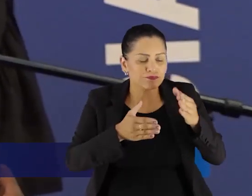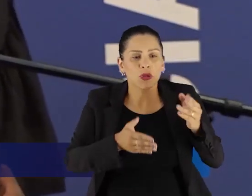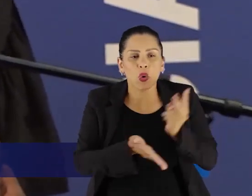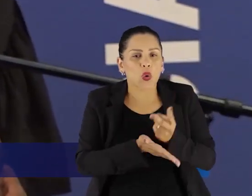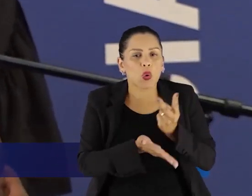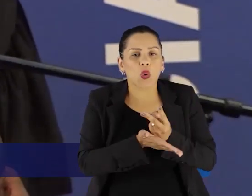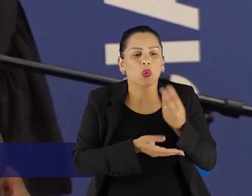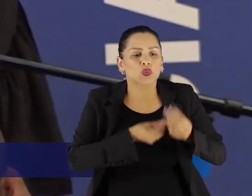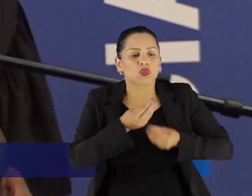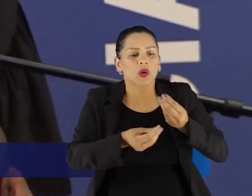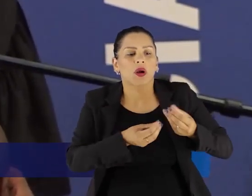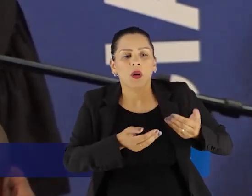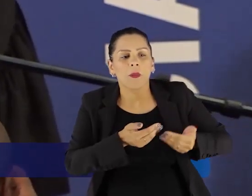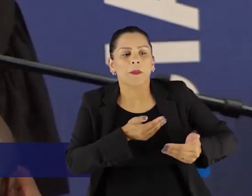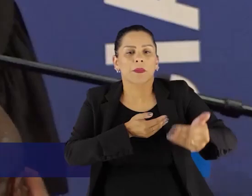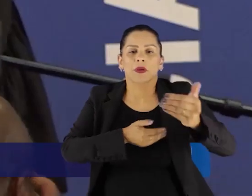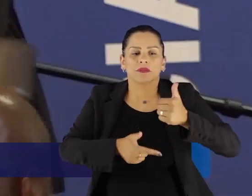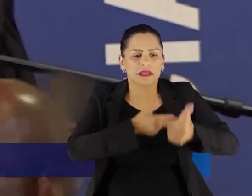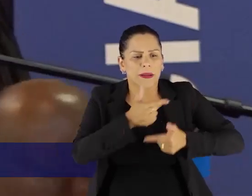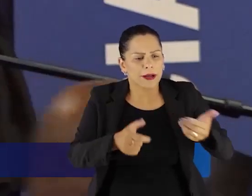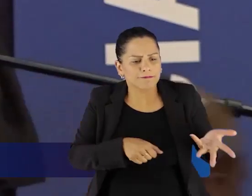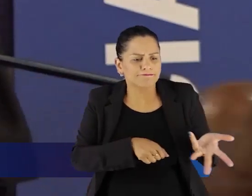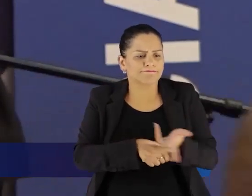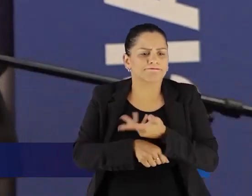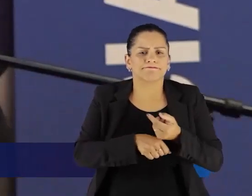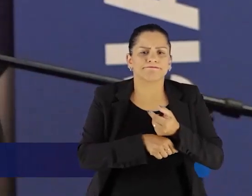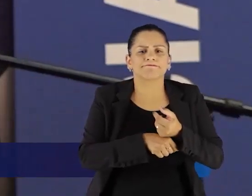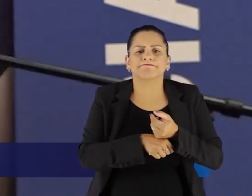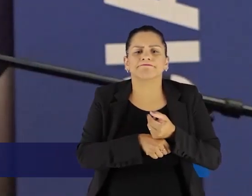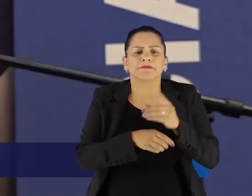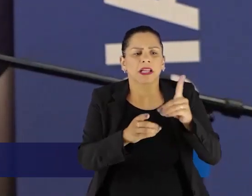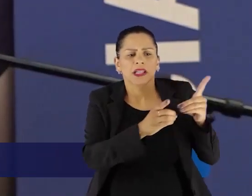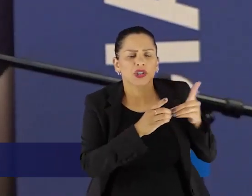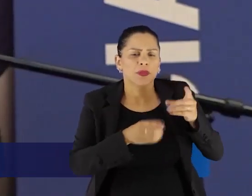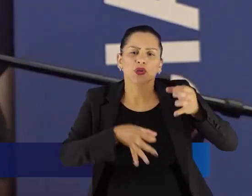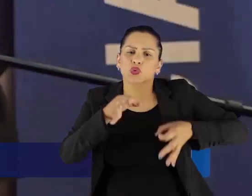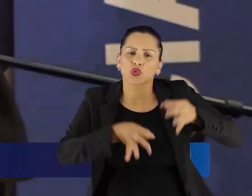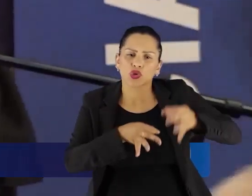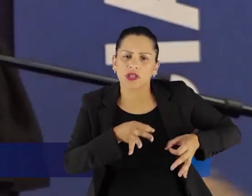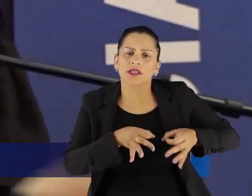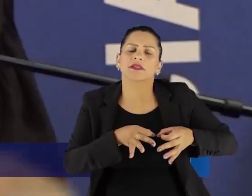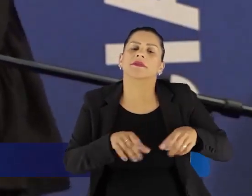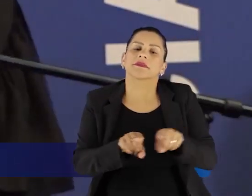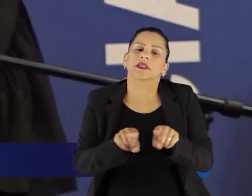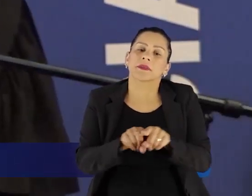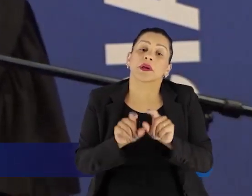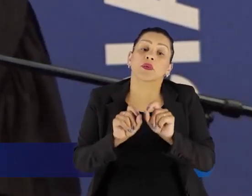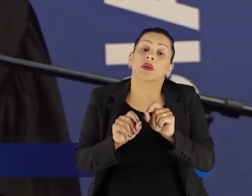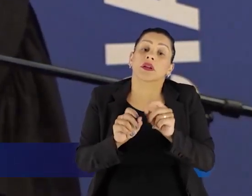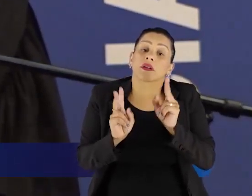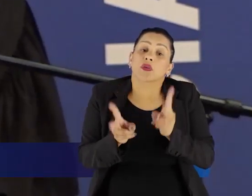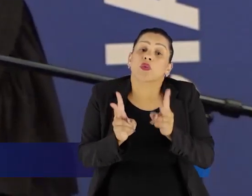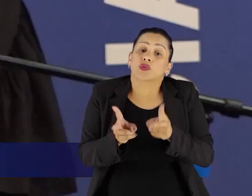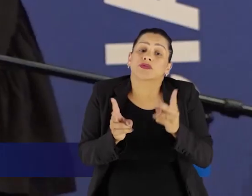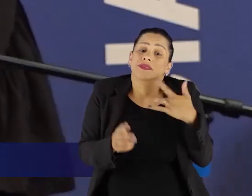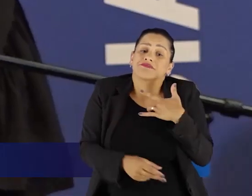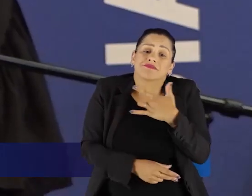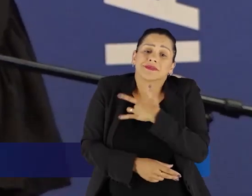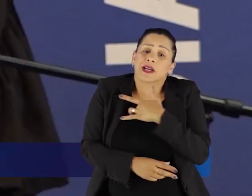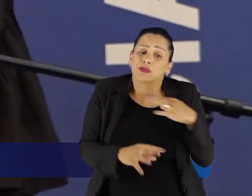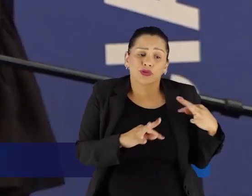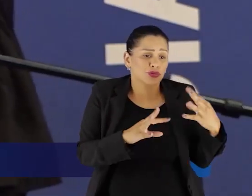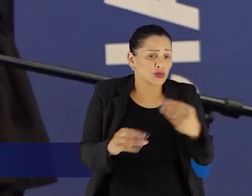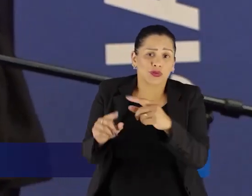continuidade eficiente da prestação serviços judiciais e extrajudiciais para a preservação da Saúde de